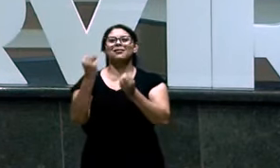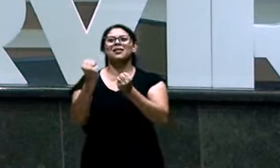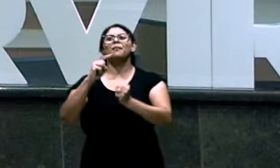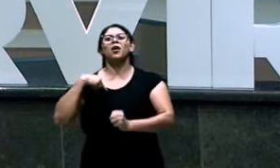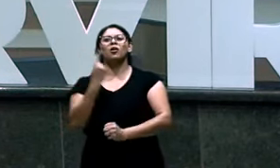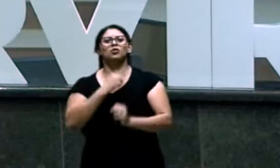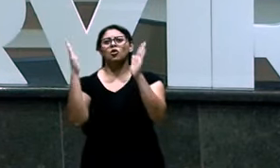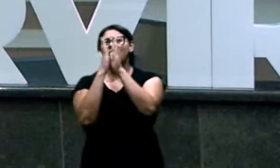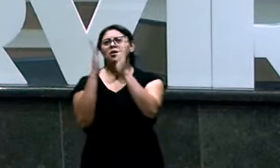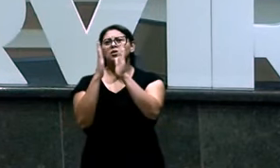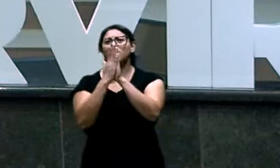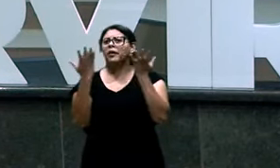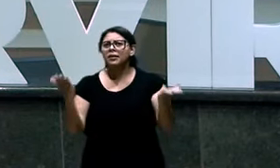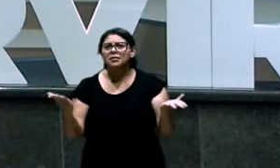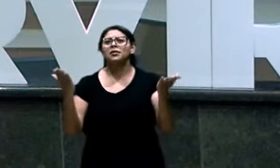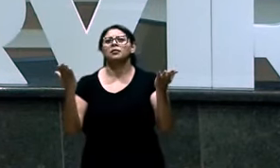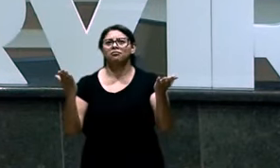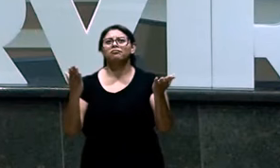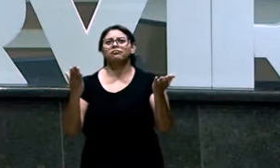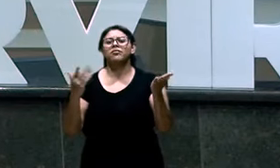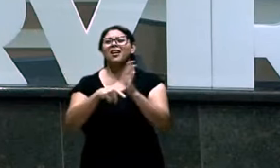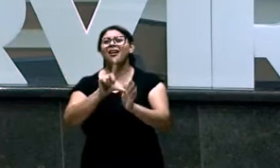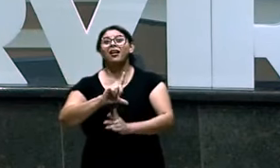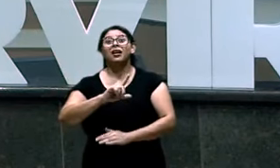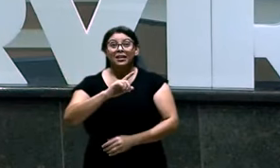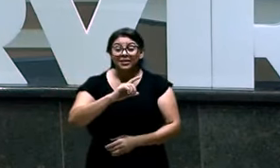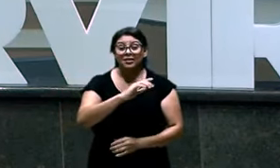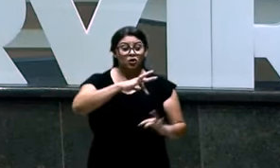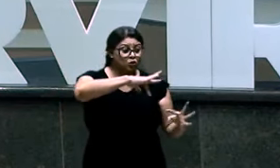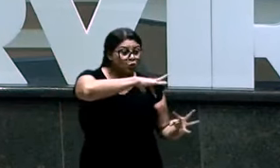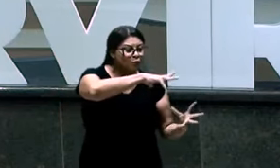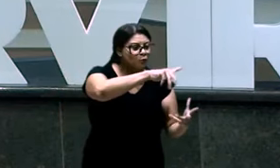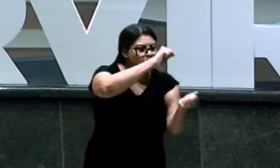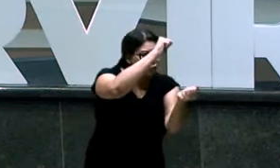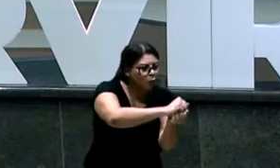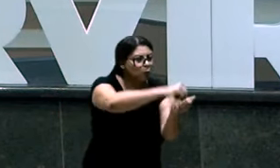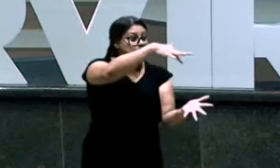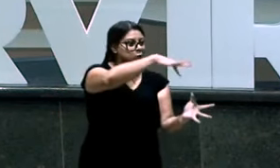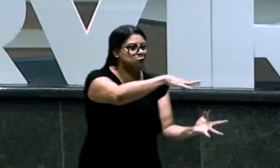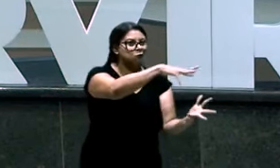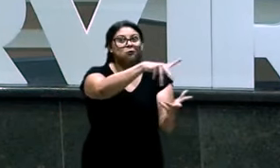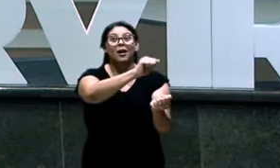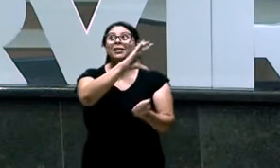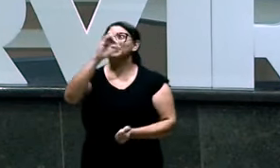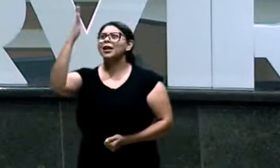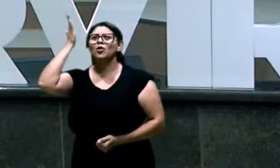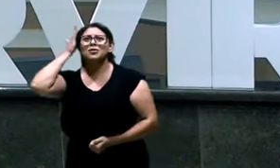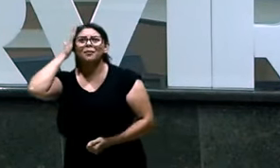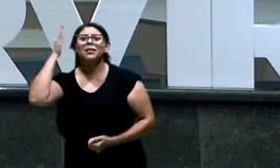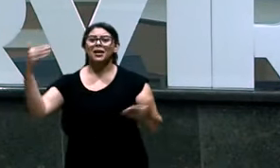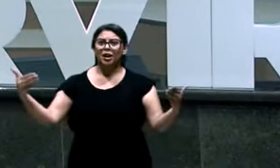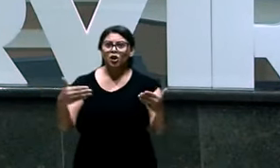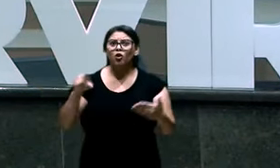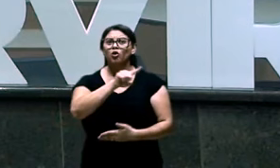Eu vou repetir: antes de criar o universo, ele já ouviu a oração que tu